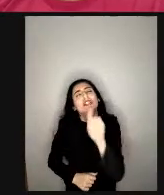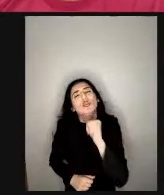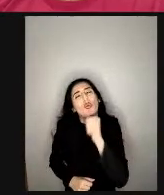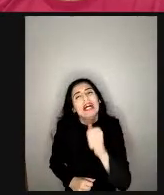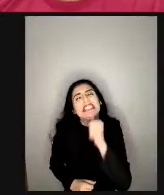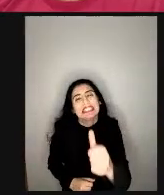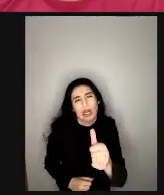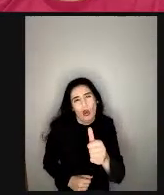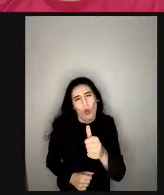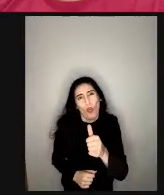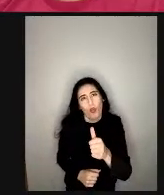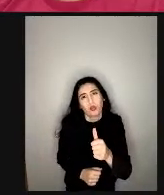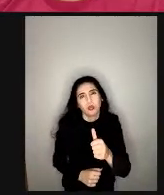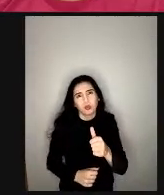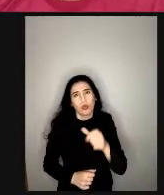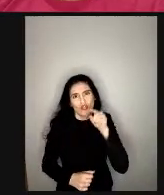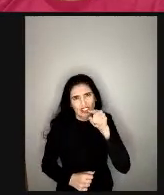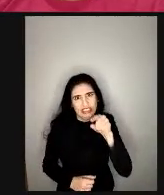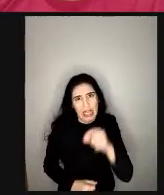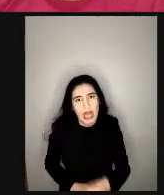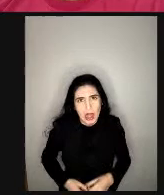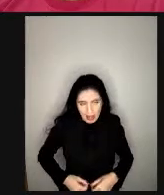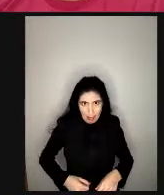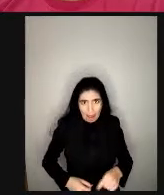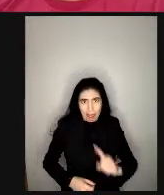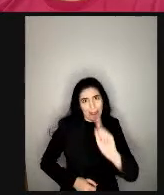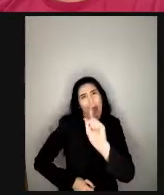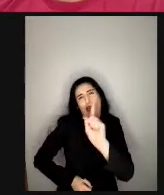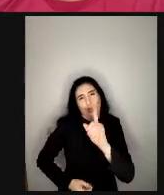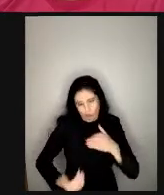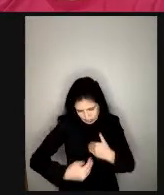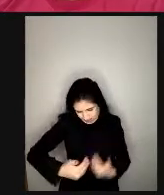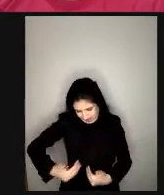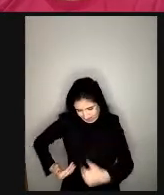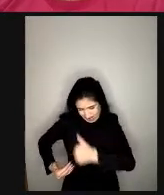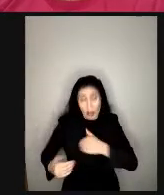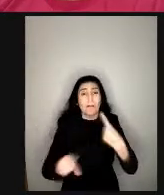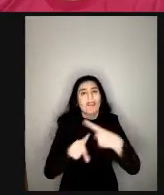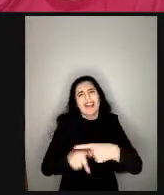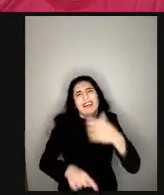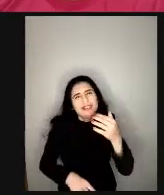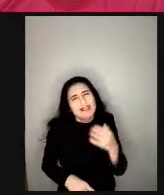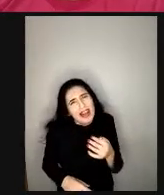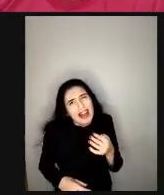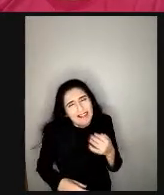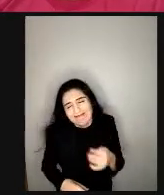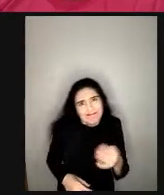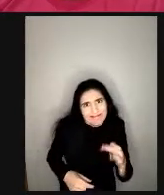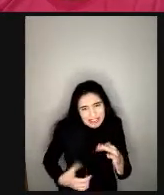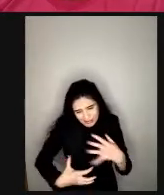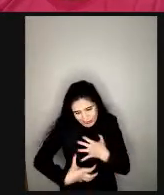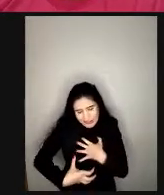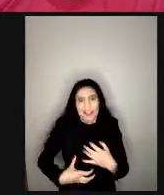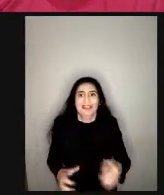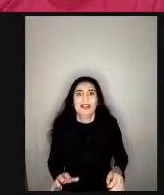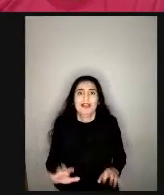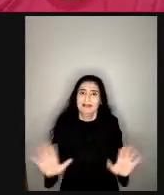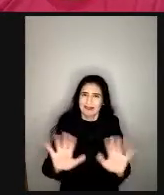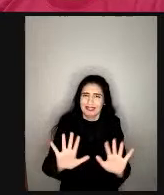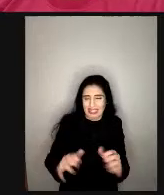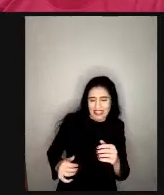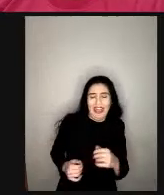muito mais. Então, escolha um período que teu peito está mais na boa, que você vai conseguir superar aquela